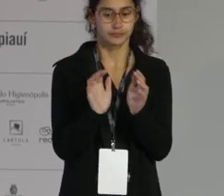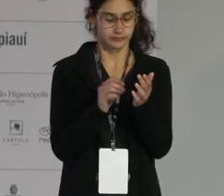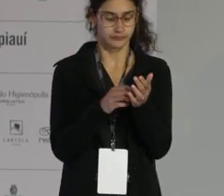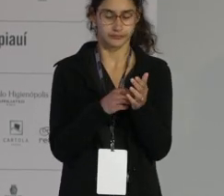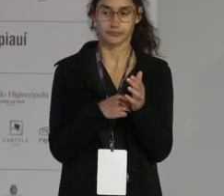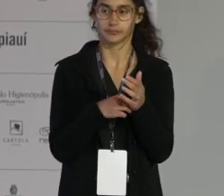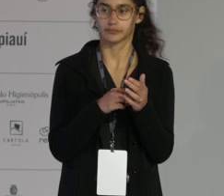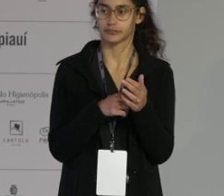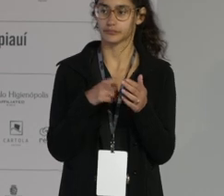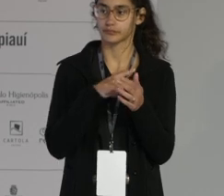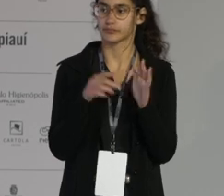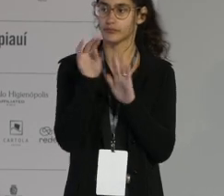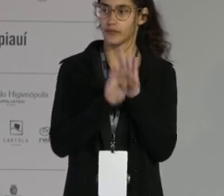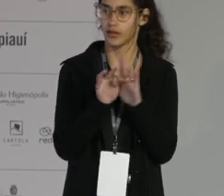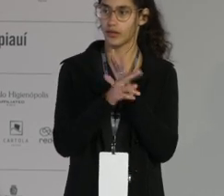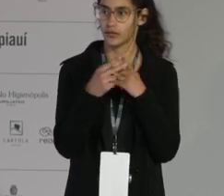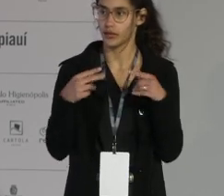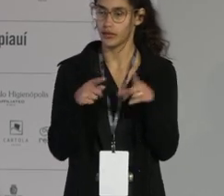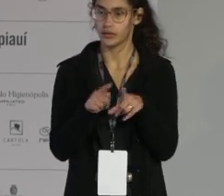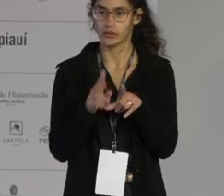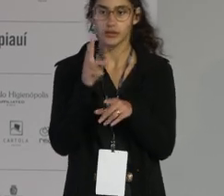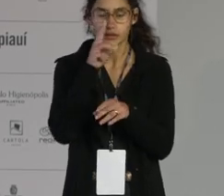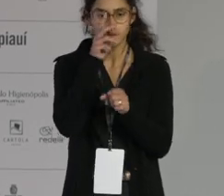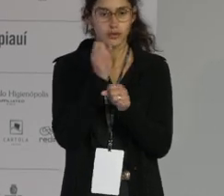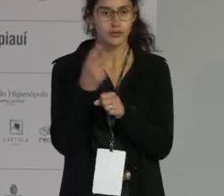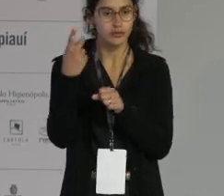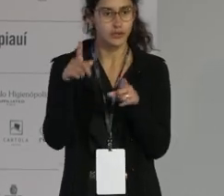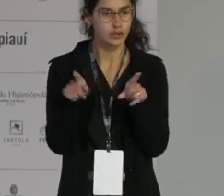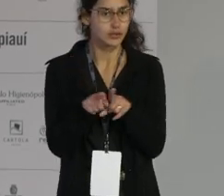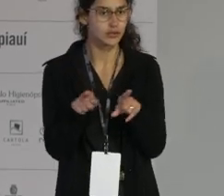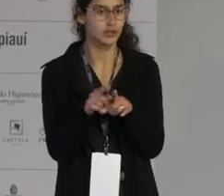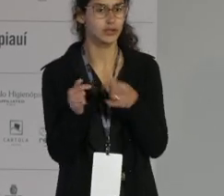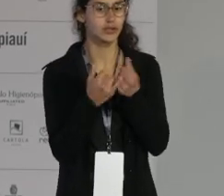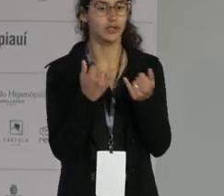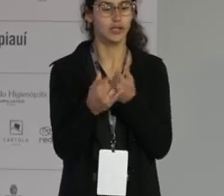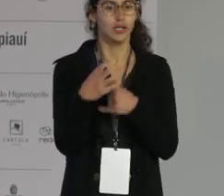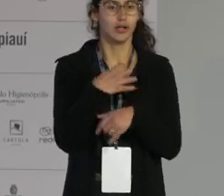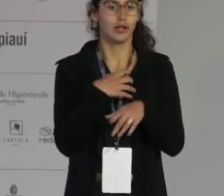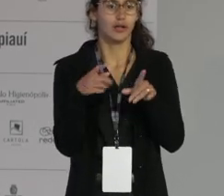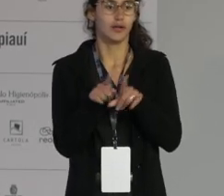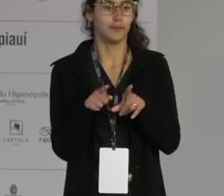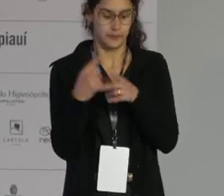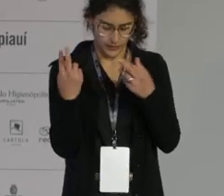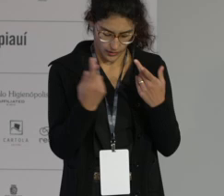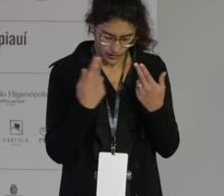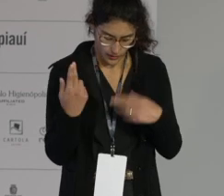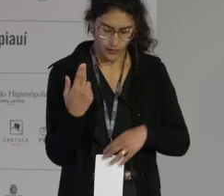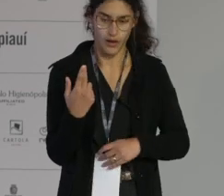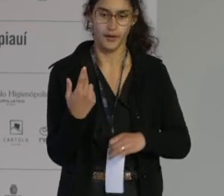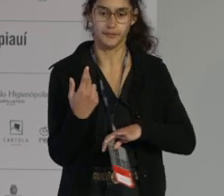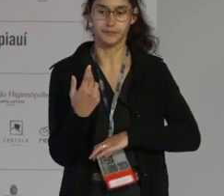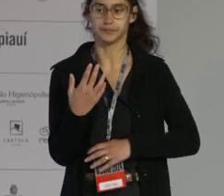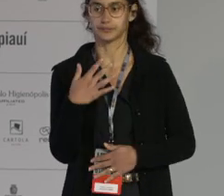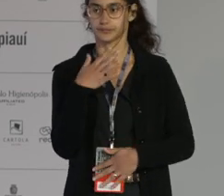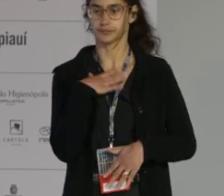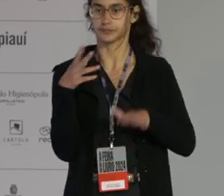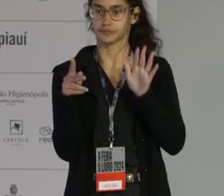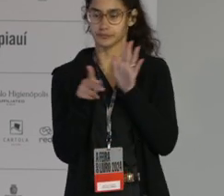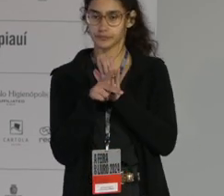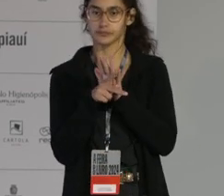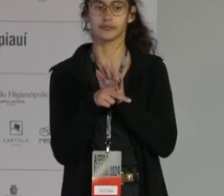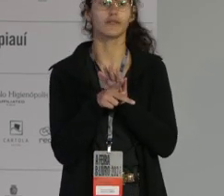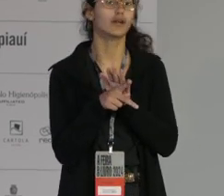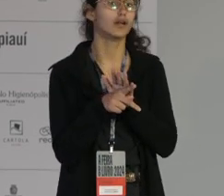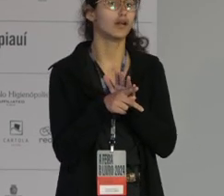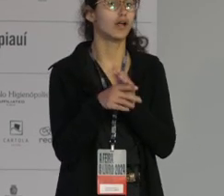uma intertextualidade forte com o Macunaíma, assim, essa mesma coisa assim, de ele, do meu canibal imortal, de ele